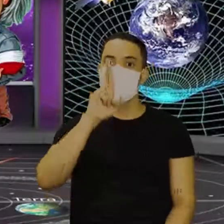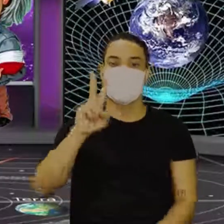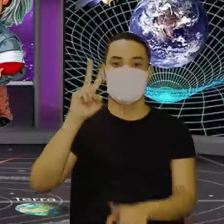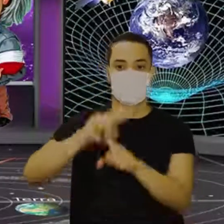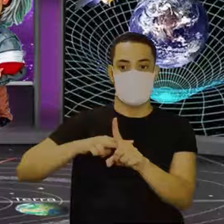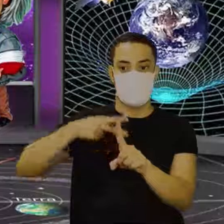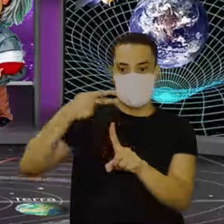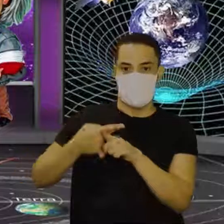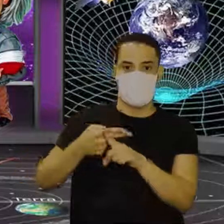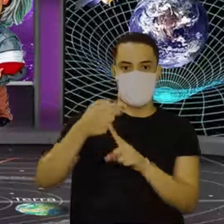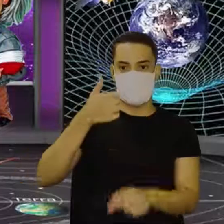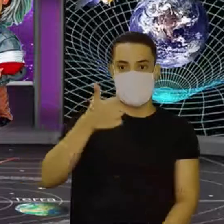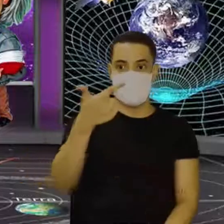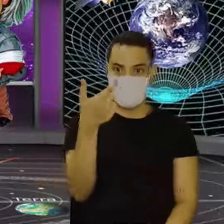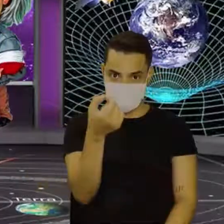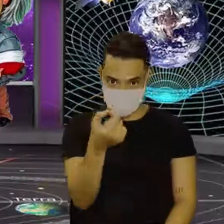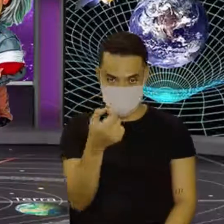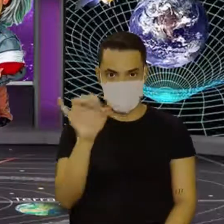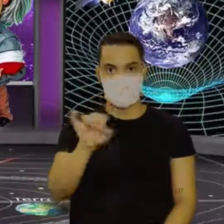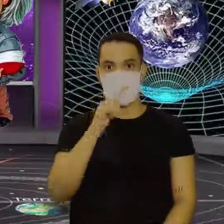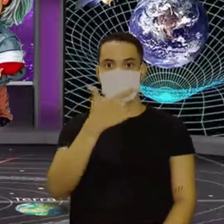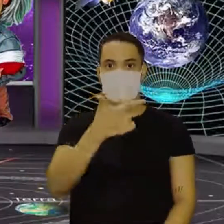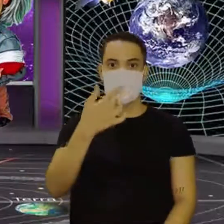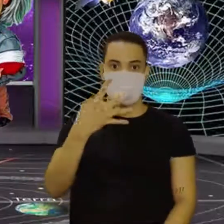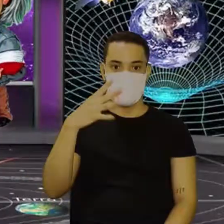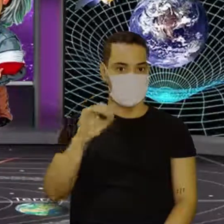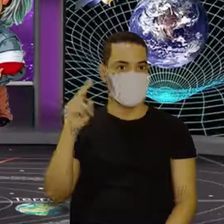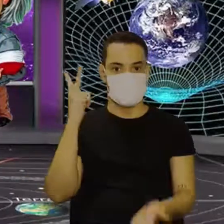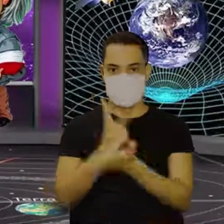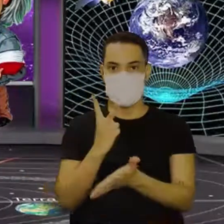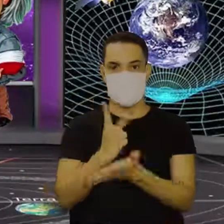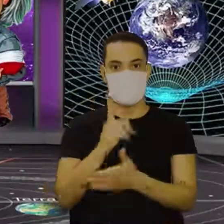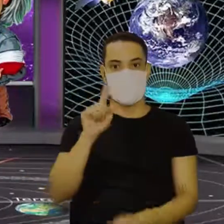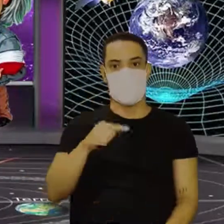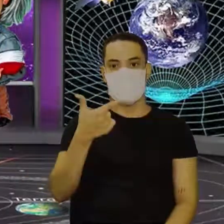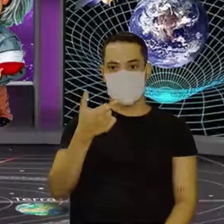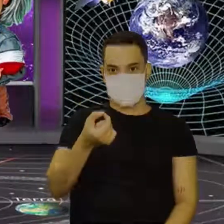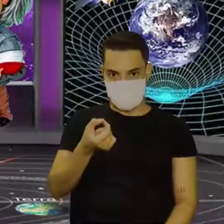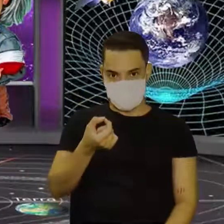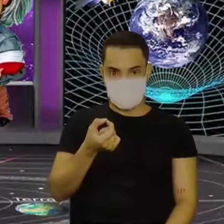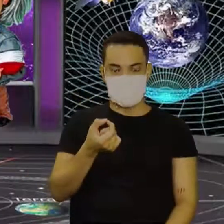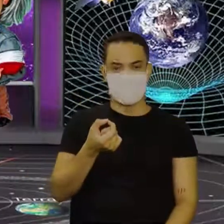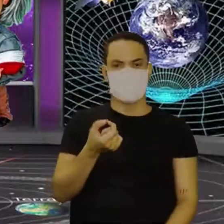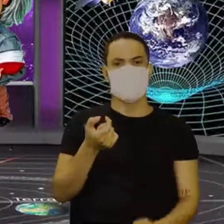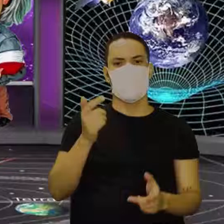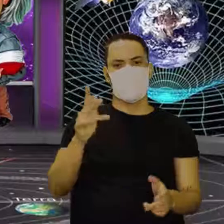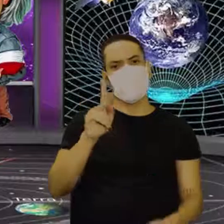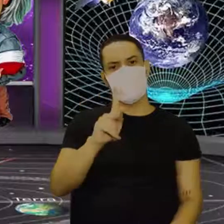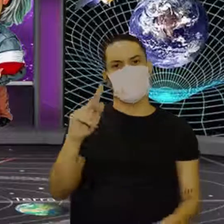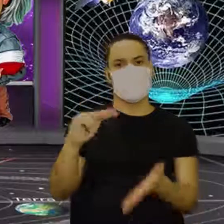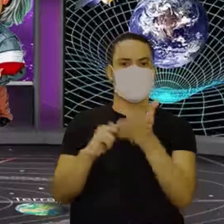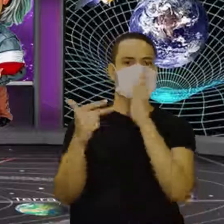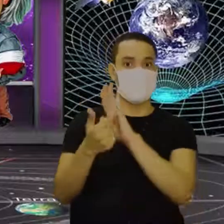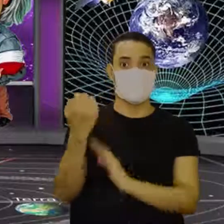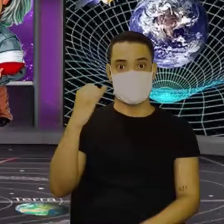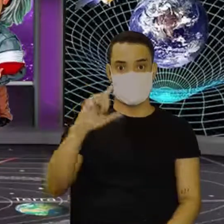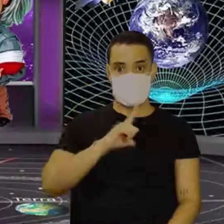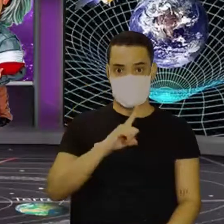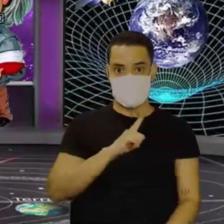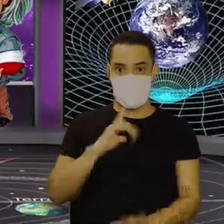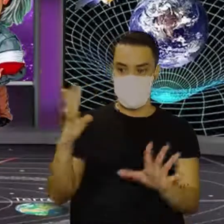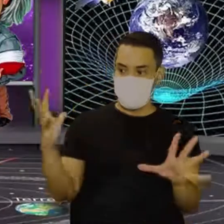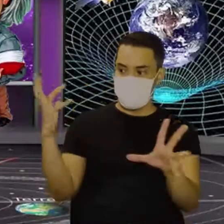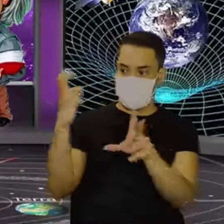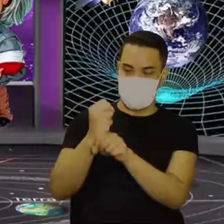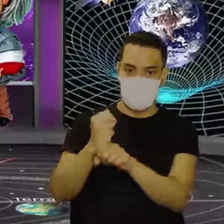120, 240. Se fosse 10 dividido por meio, dá 20. Ah, professor, então quer dizer que se eu multiplicar vai